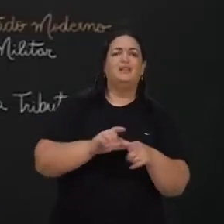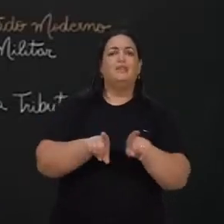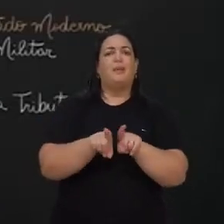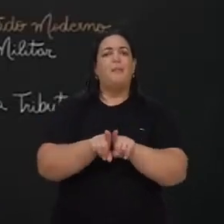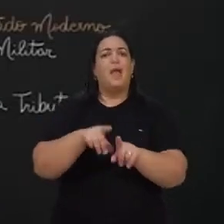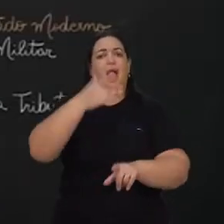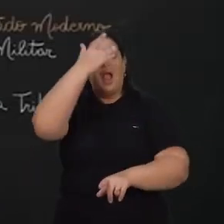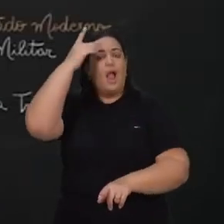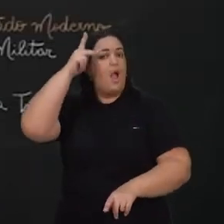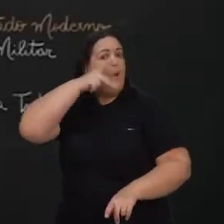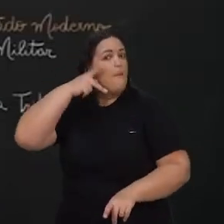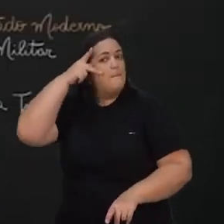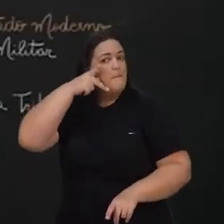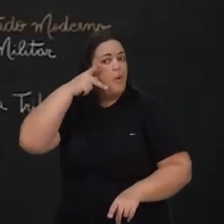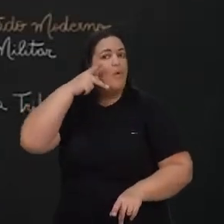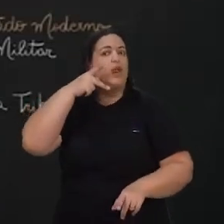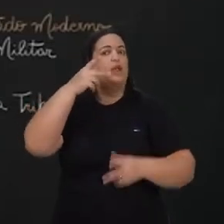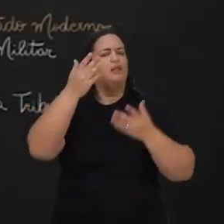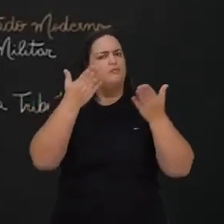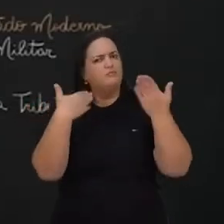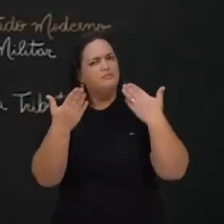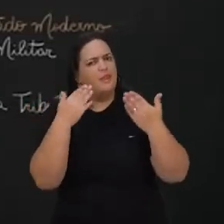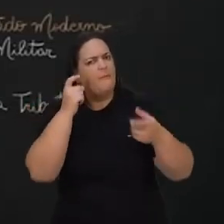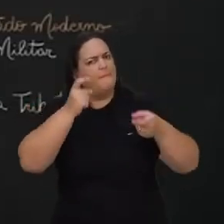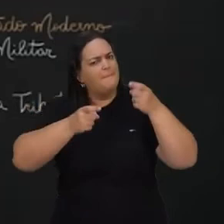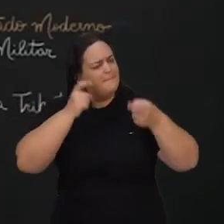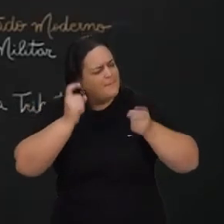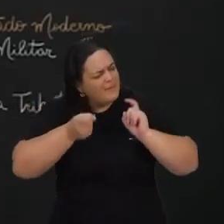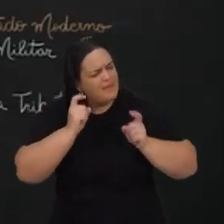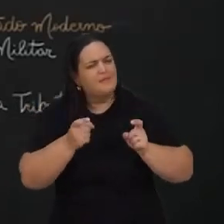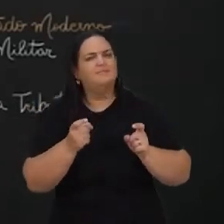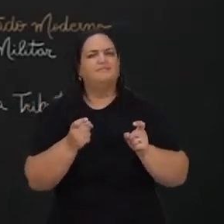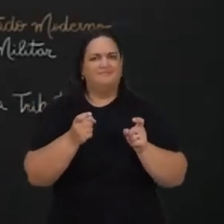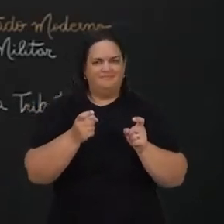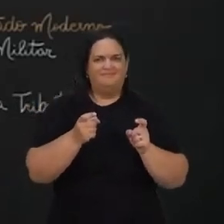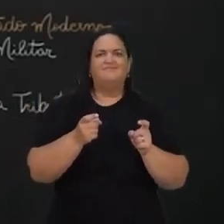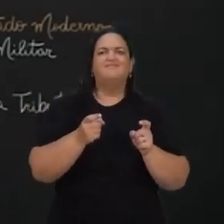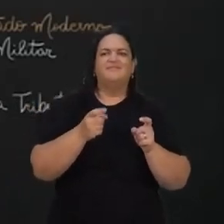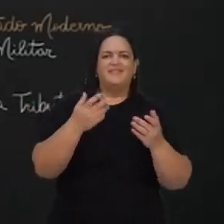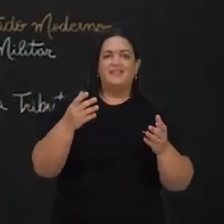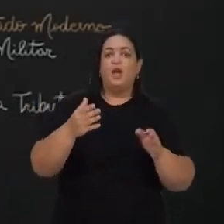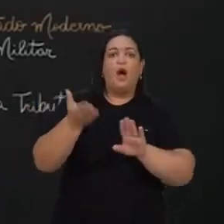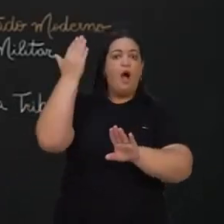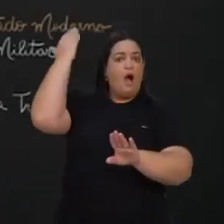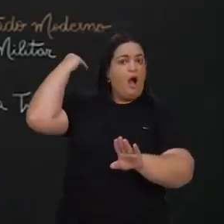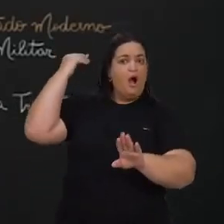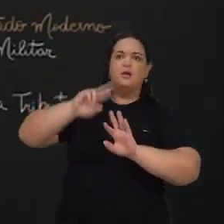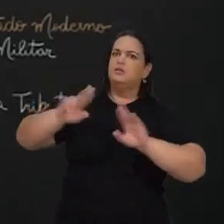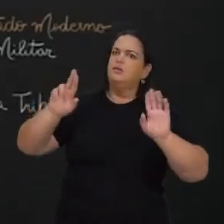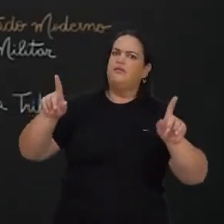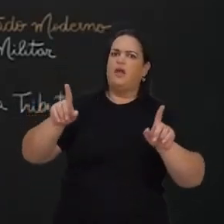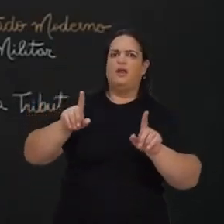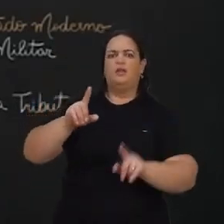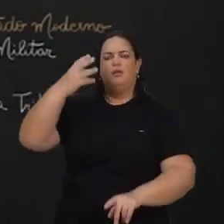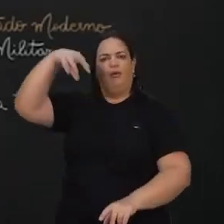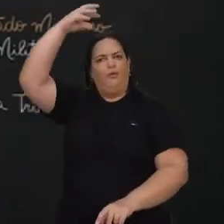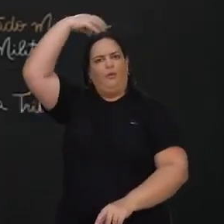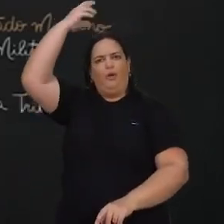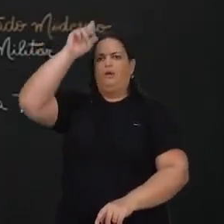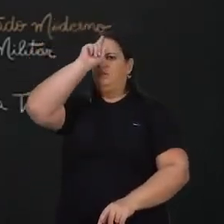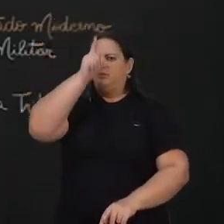participação de pessoas eleitas pelo povo. Aqui, na época do absolutismo, era completamente diferente. O rei decidia e era